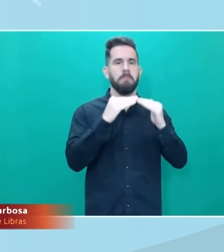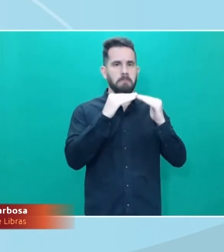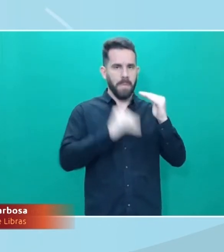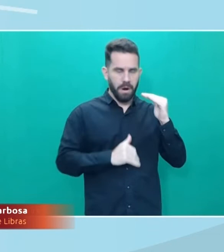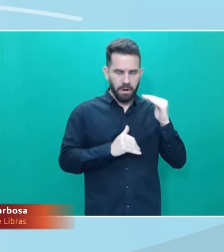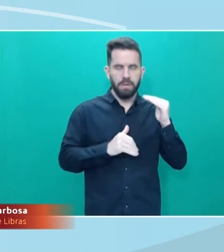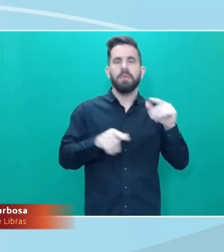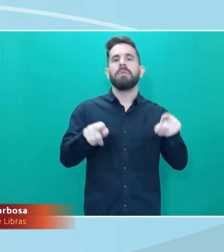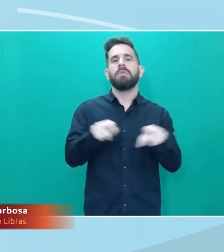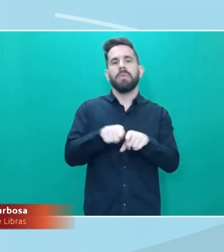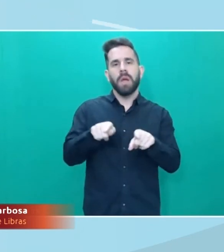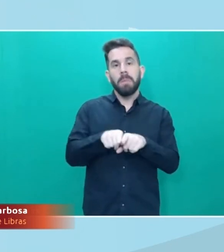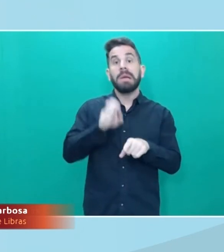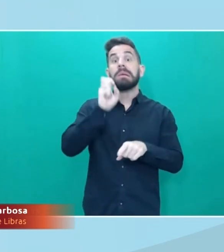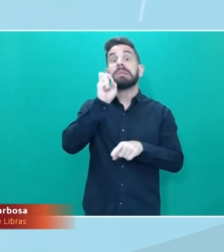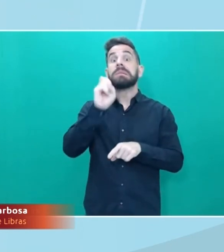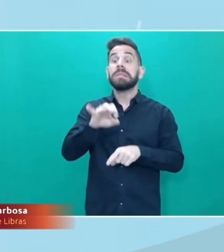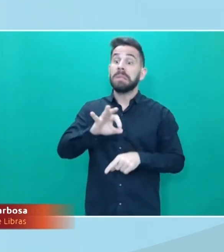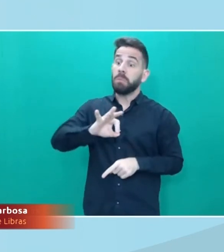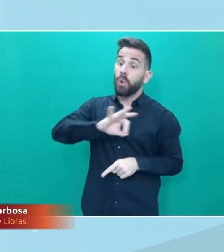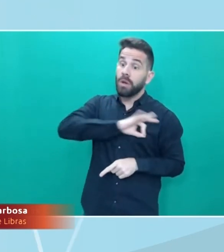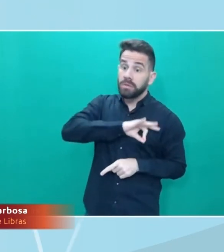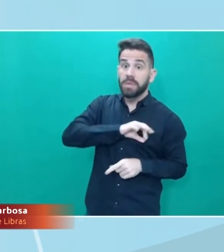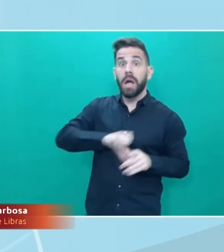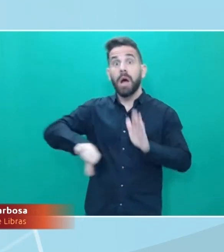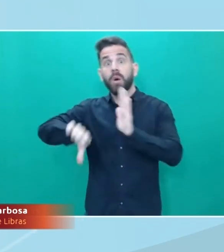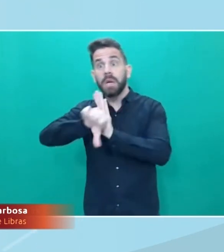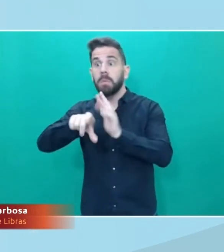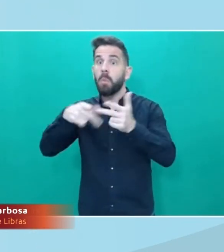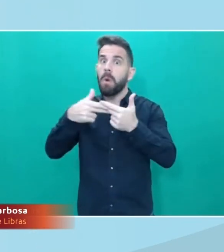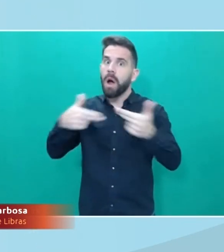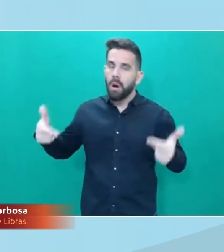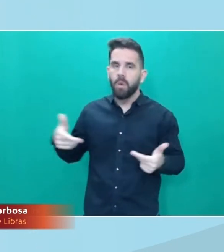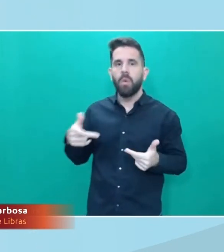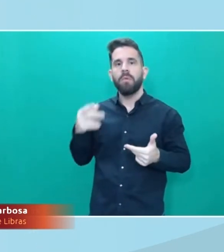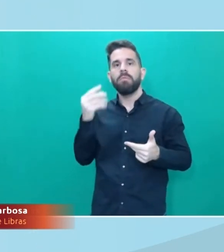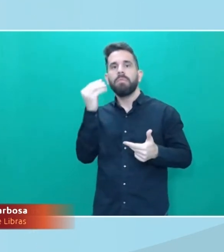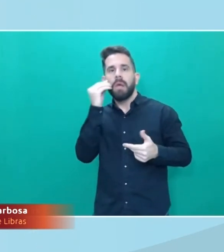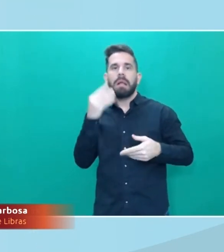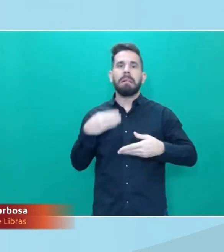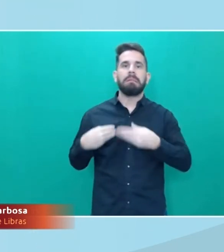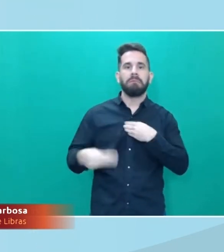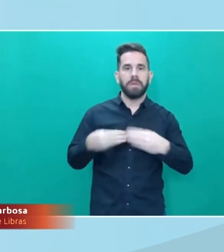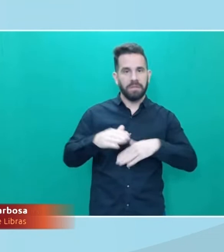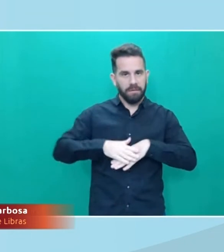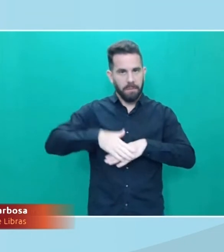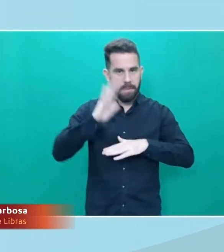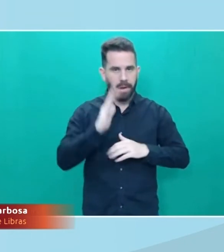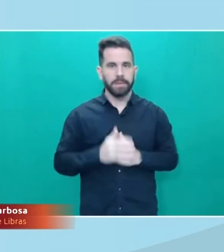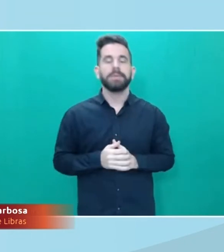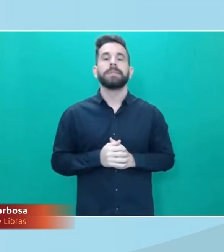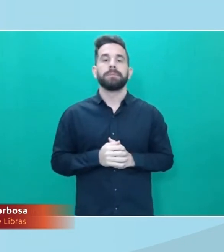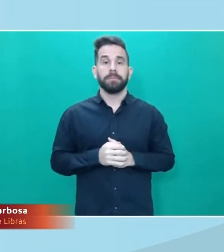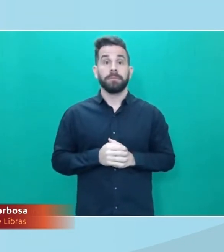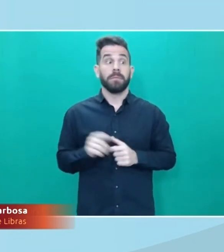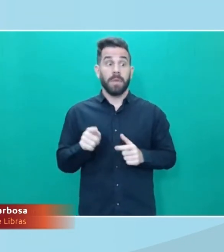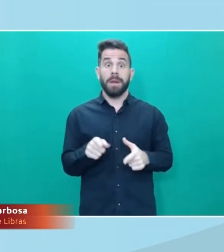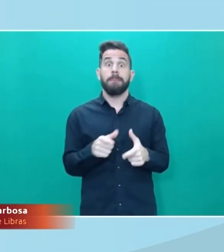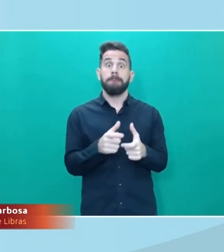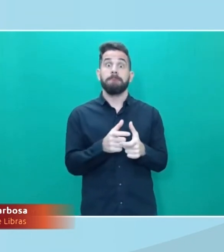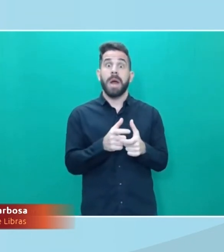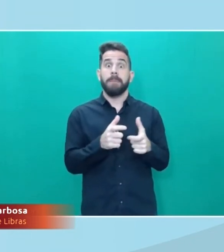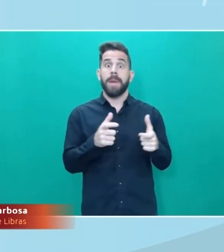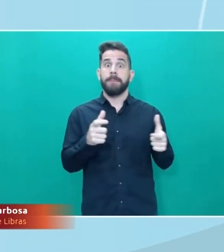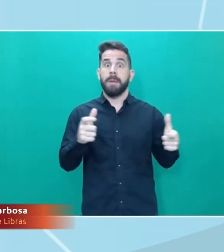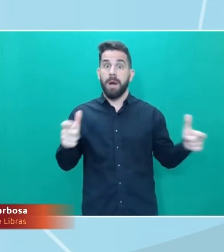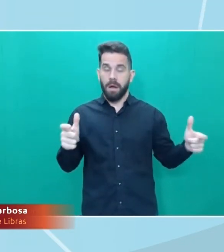envolvidos em ocorrências, e por isso é provável que o aumento do número de parlamentares vindos das